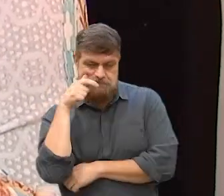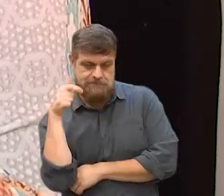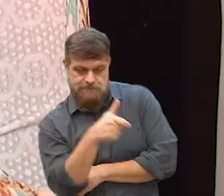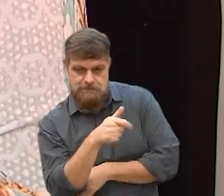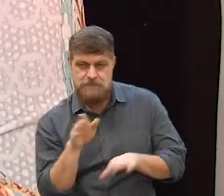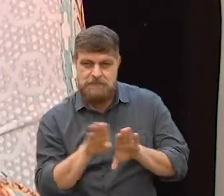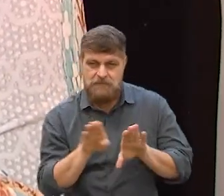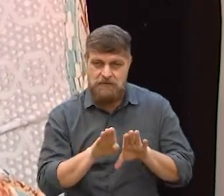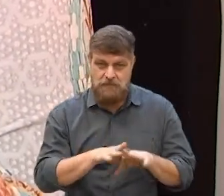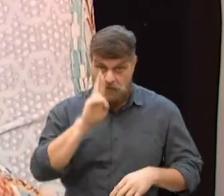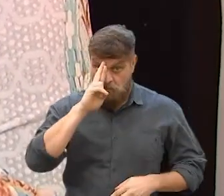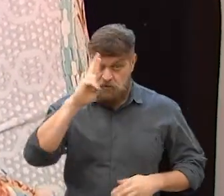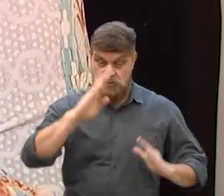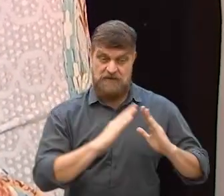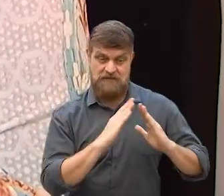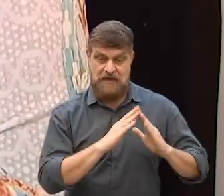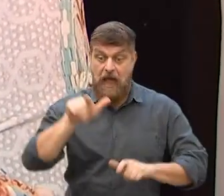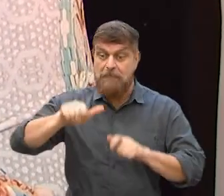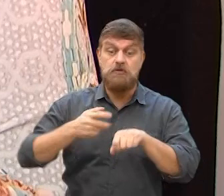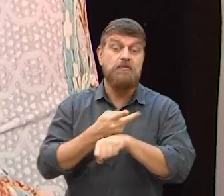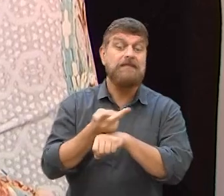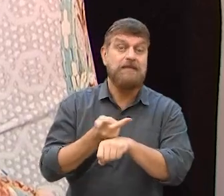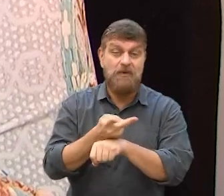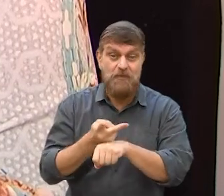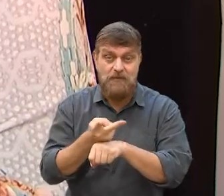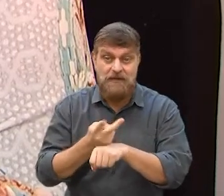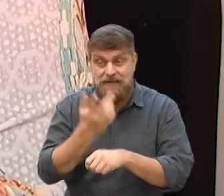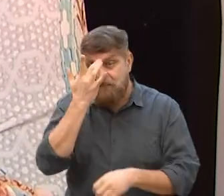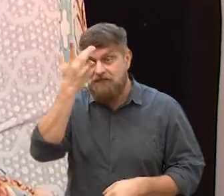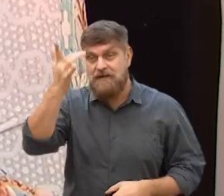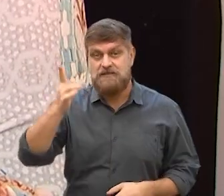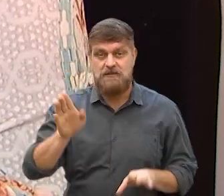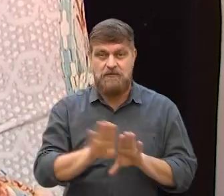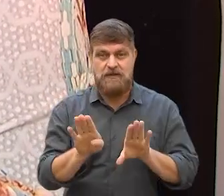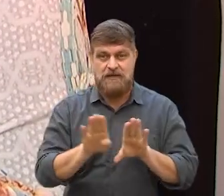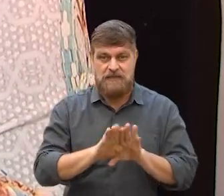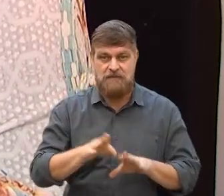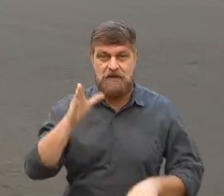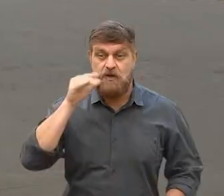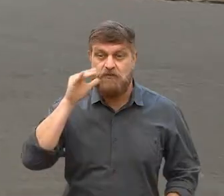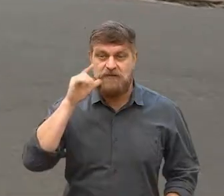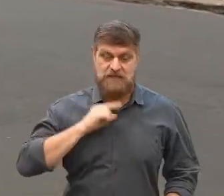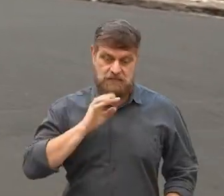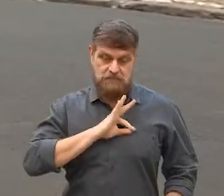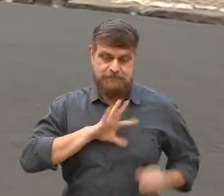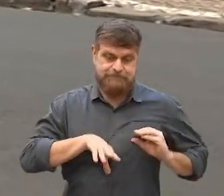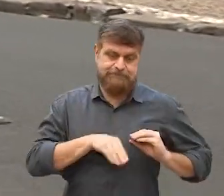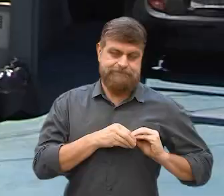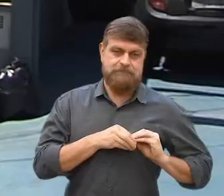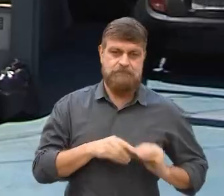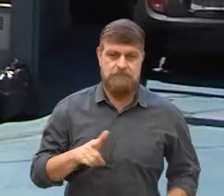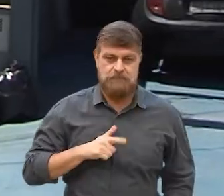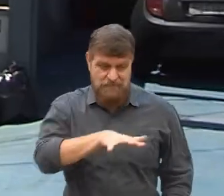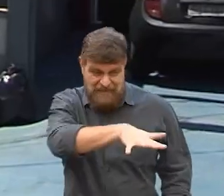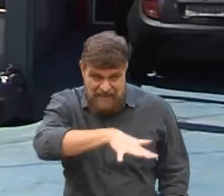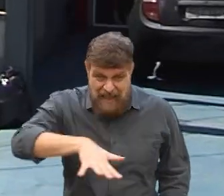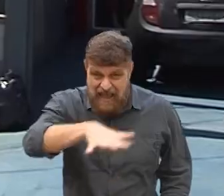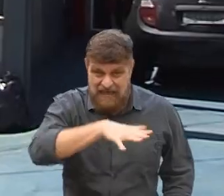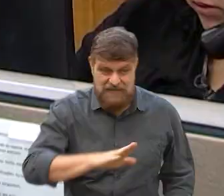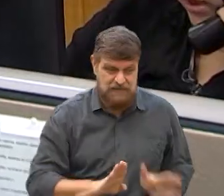fazendo o tratamento quando ocorreu esse convite? Sim, eu na realidade precisava muito devido à